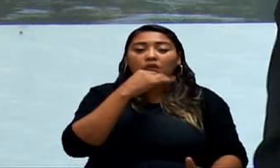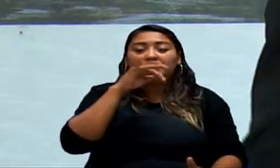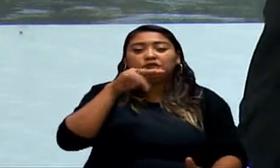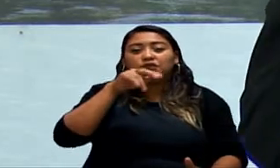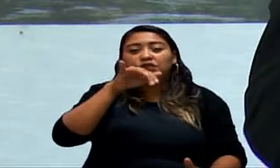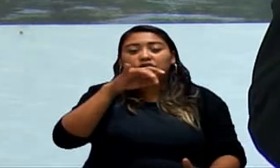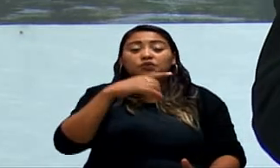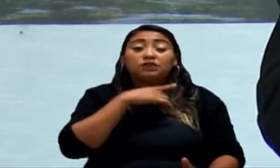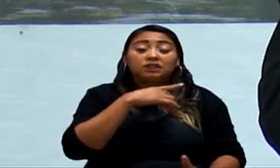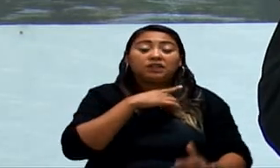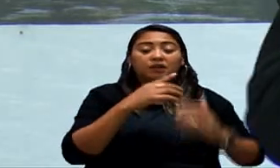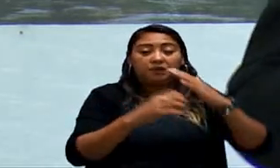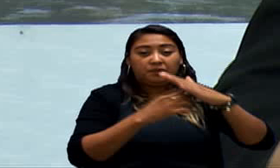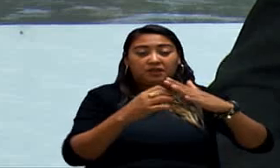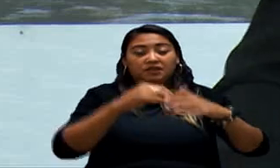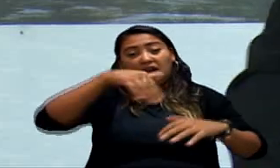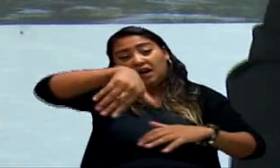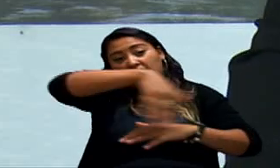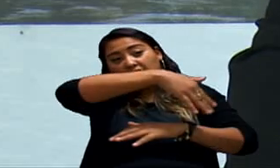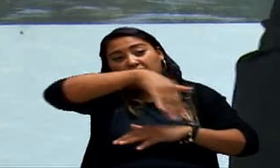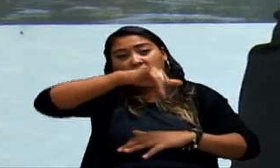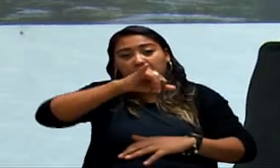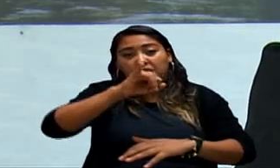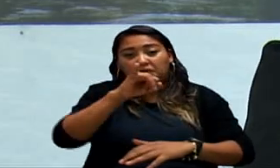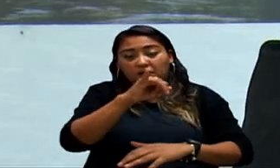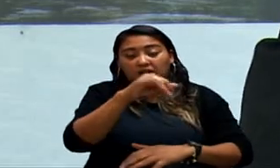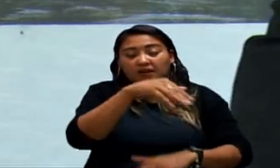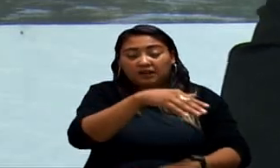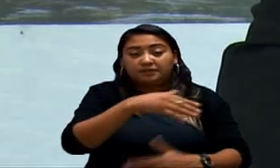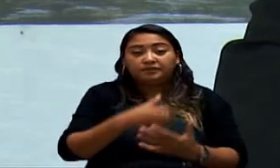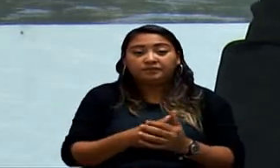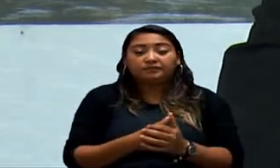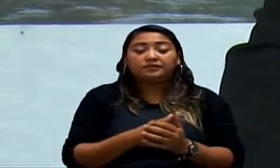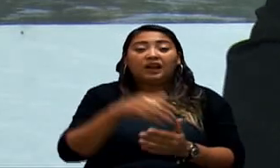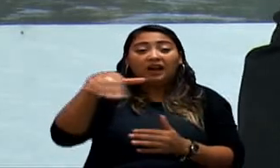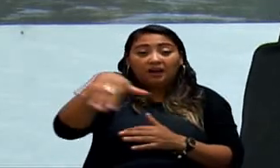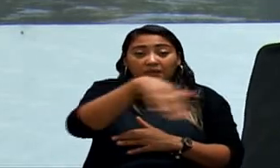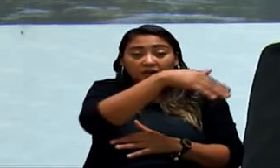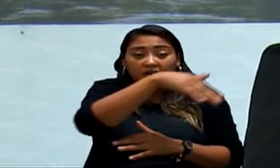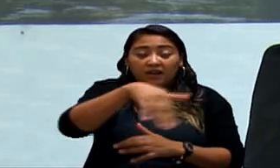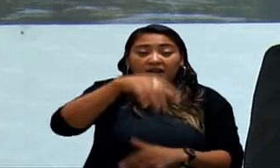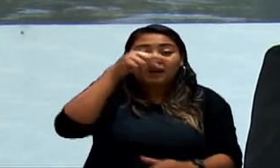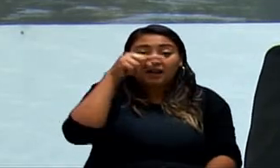empresa ali na Avenida Iporanga. A Avenida Iporanga